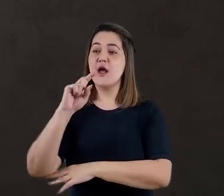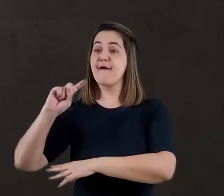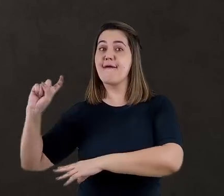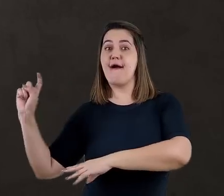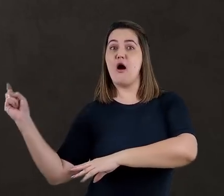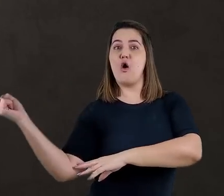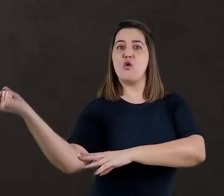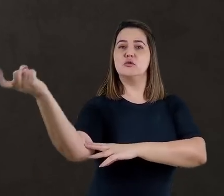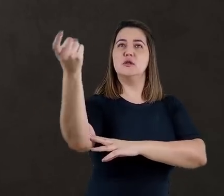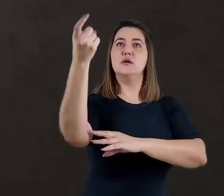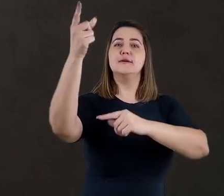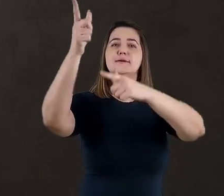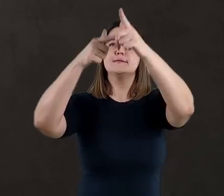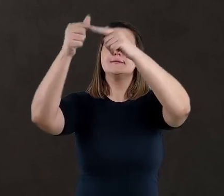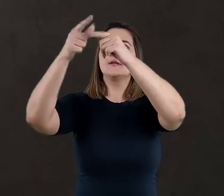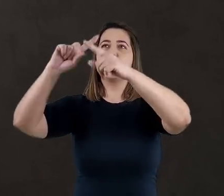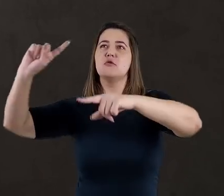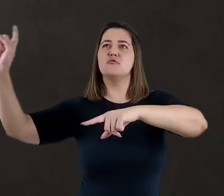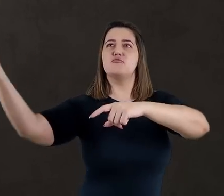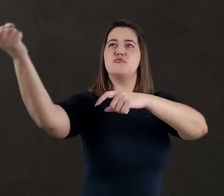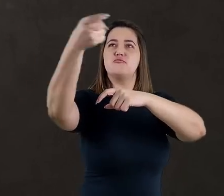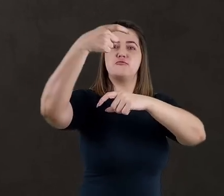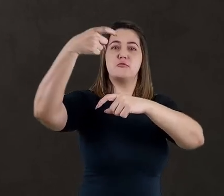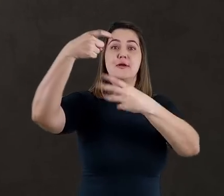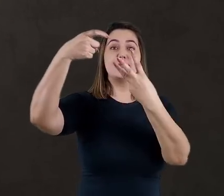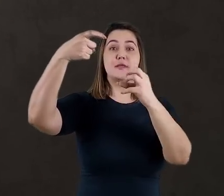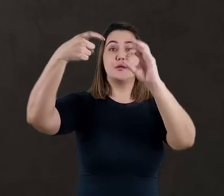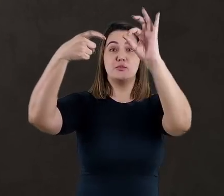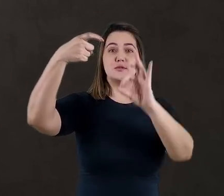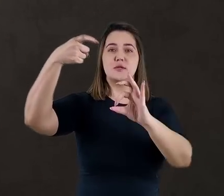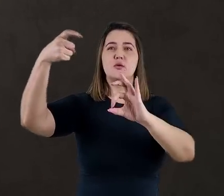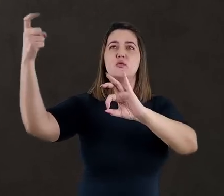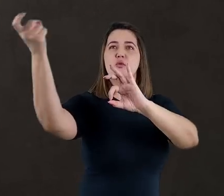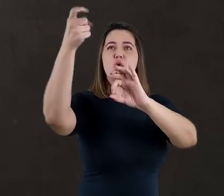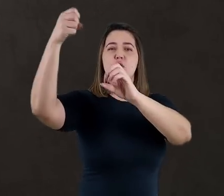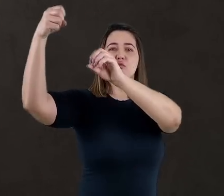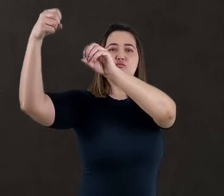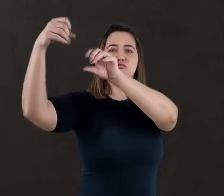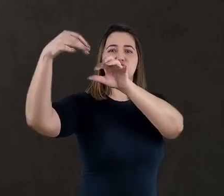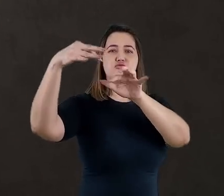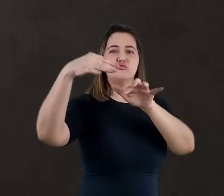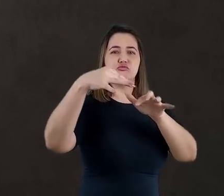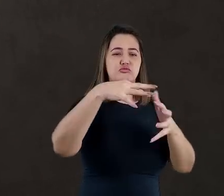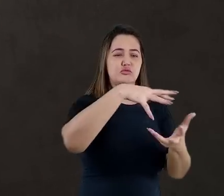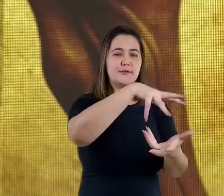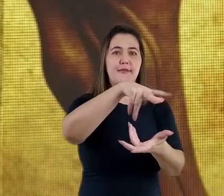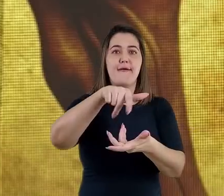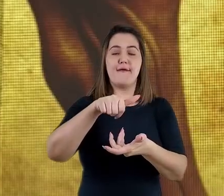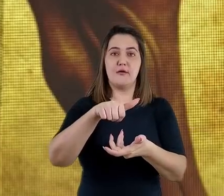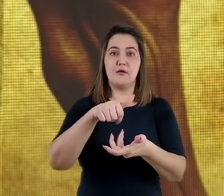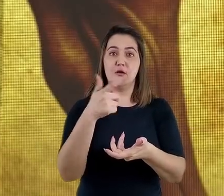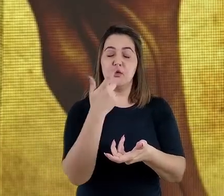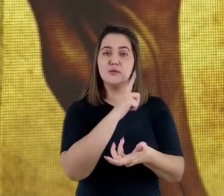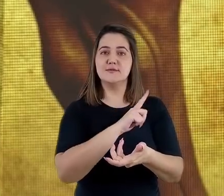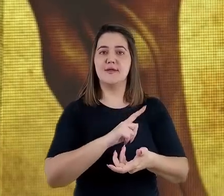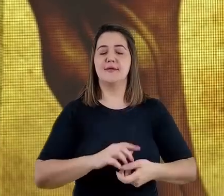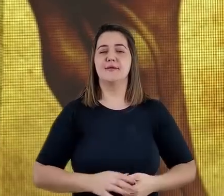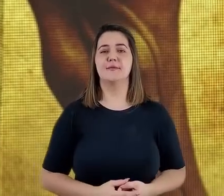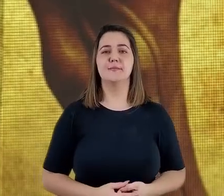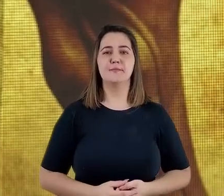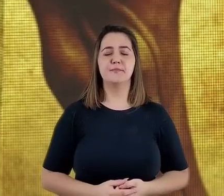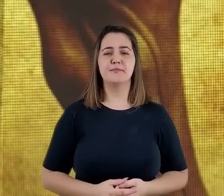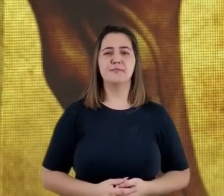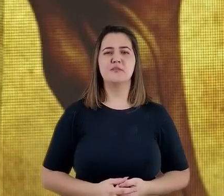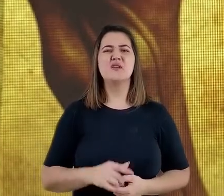céu, as quais lançou para a terra. Apocalipse 12, 3 e 4. Você percebeu o